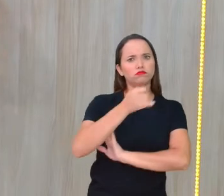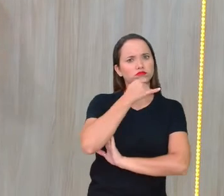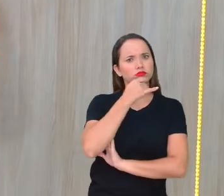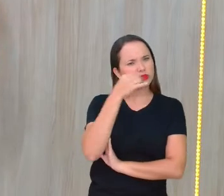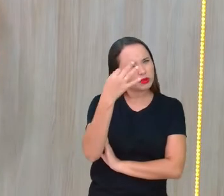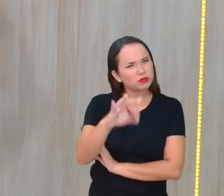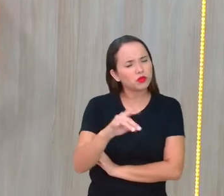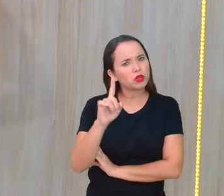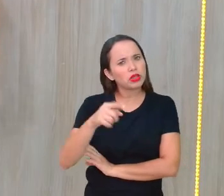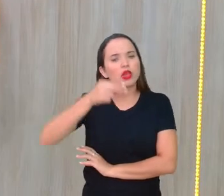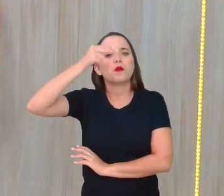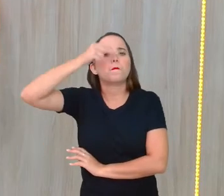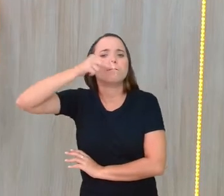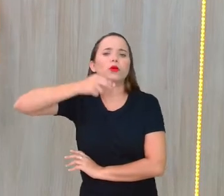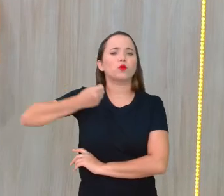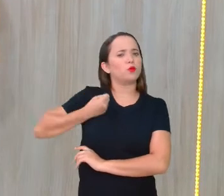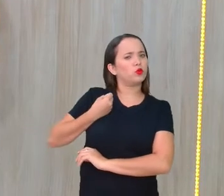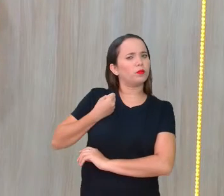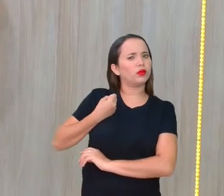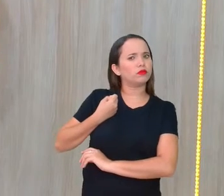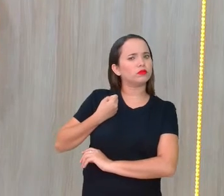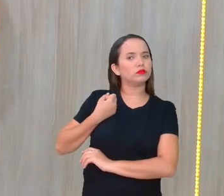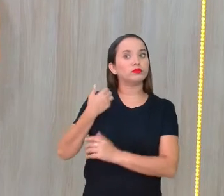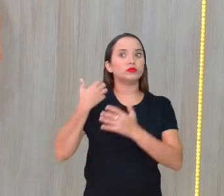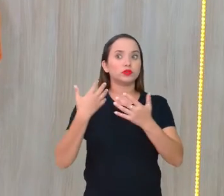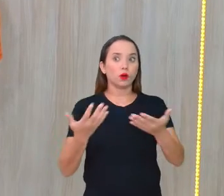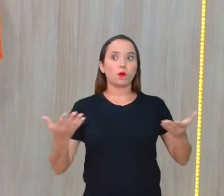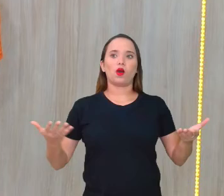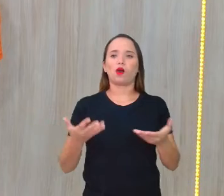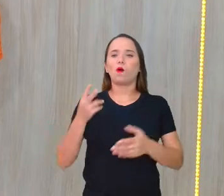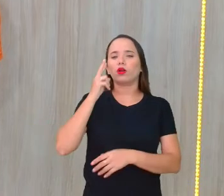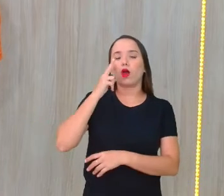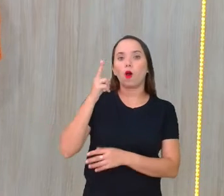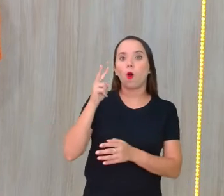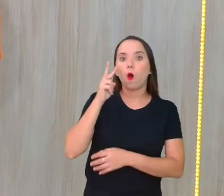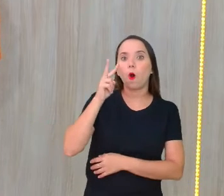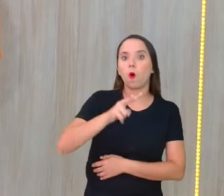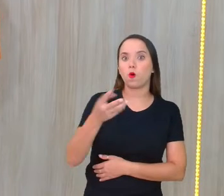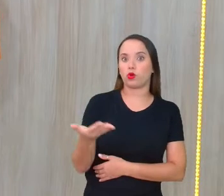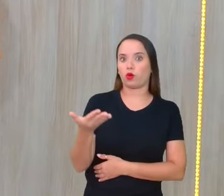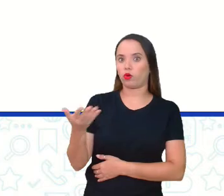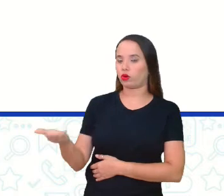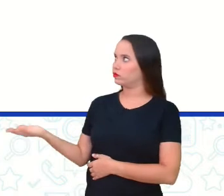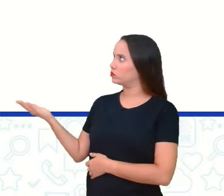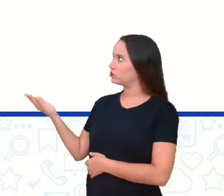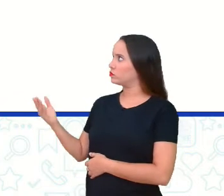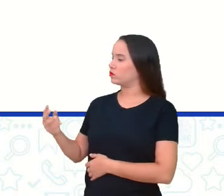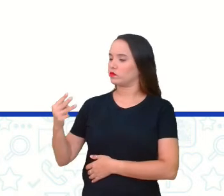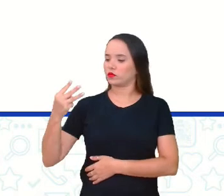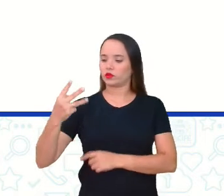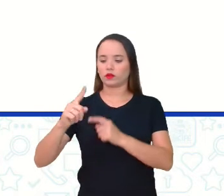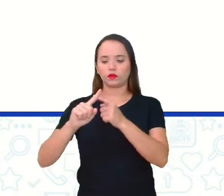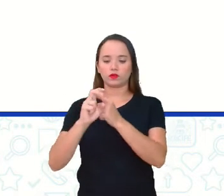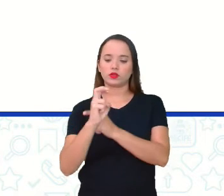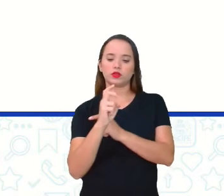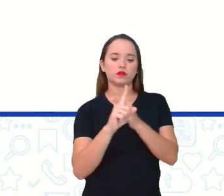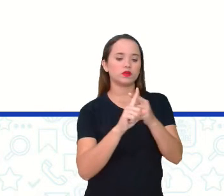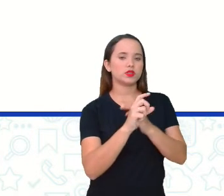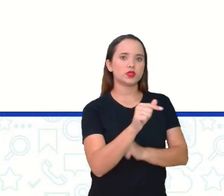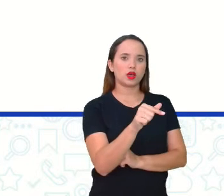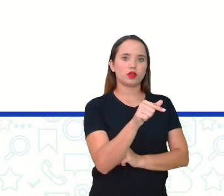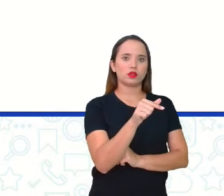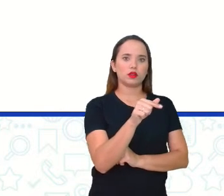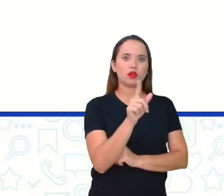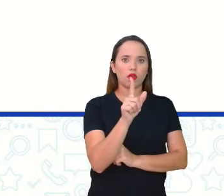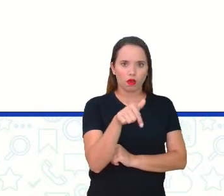sempre pelos mesmos números, né? Olha essa outra multiplicação aí. 3 vezes 5 vezes 7. É